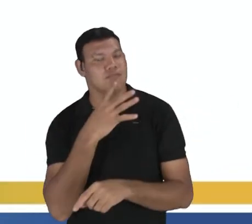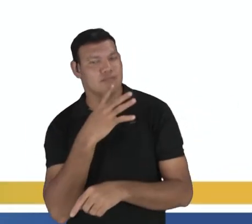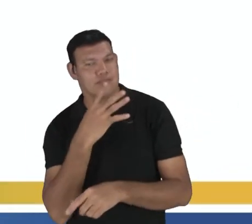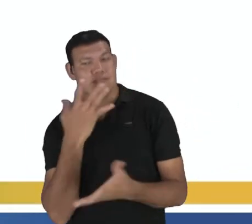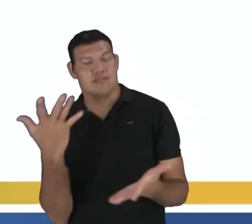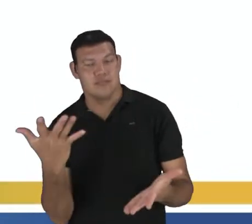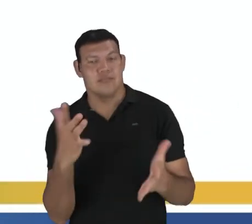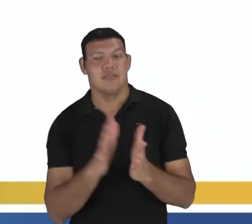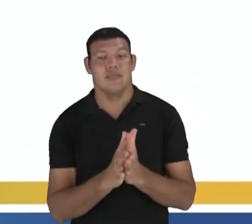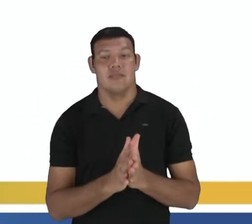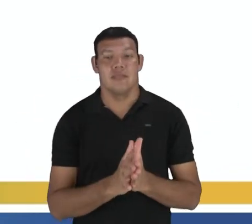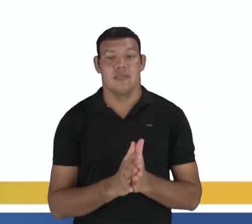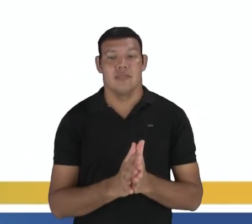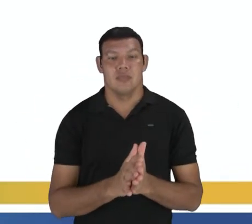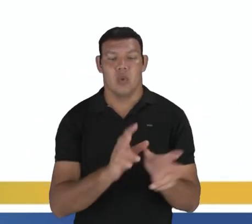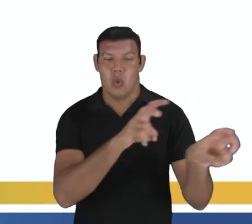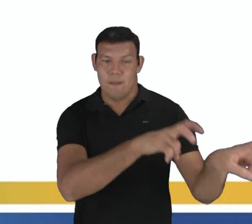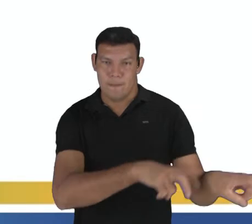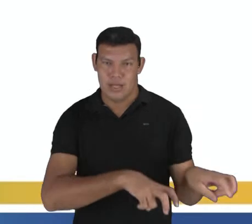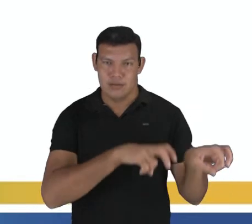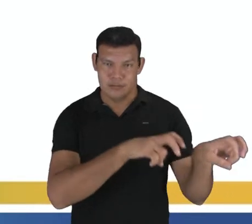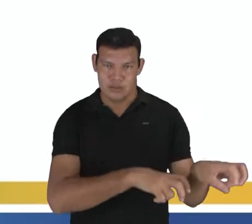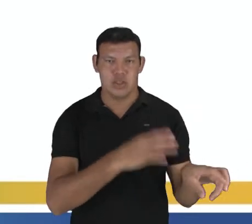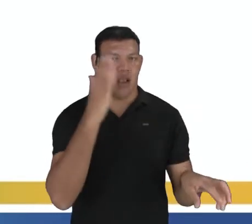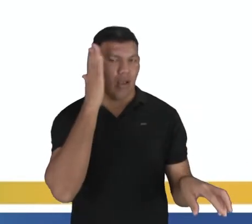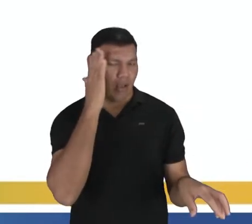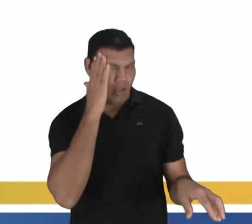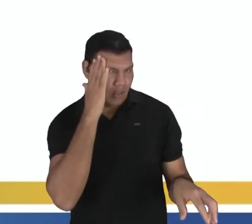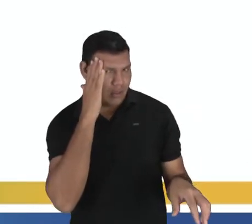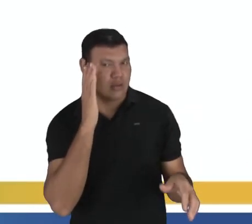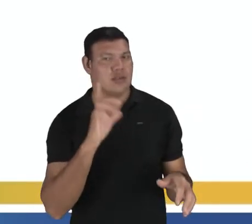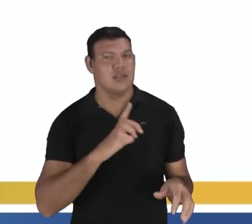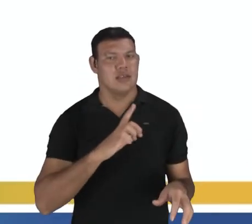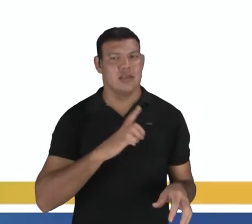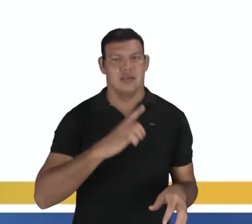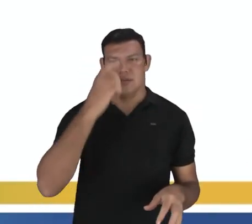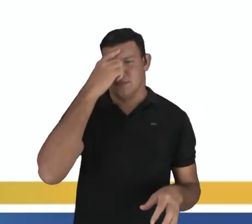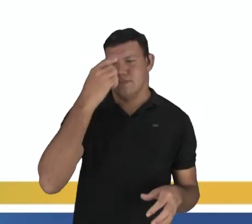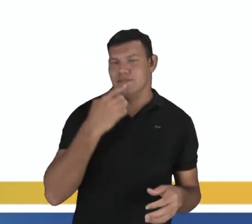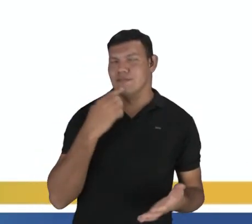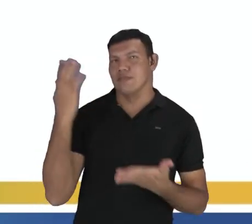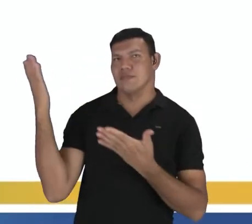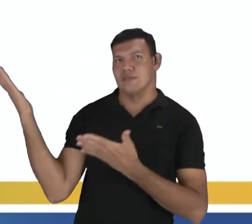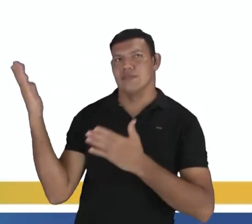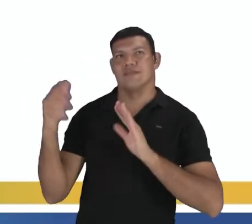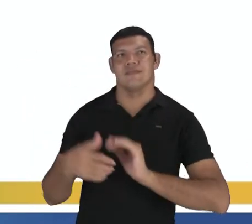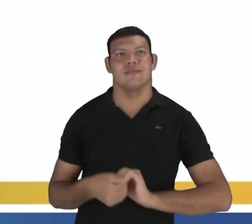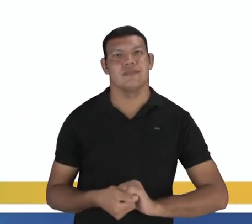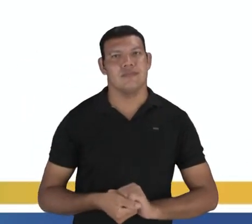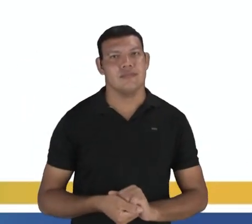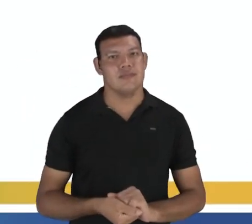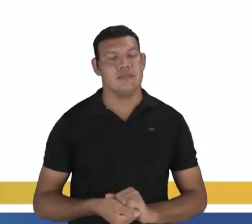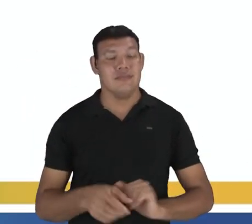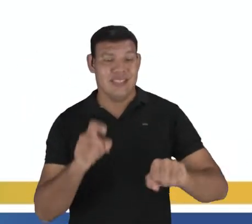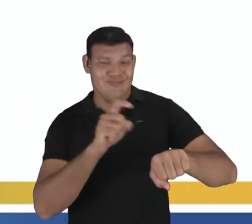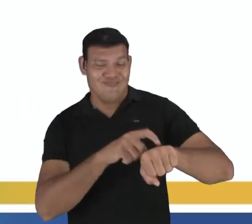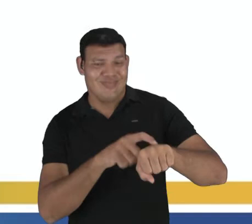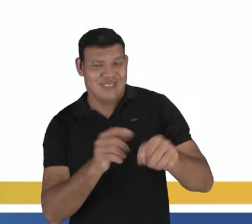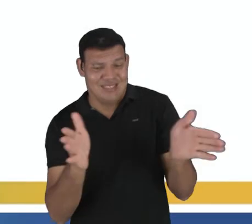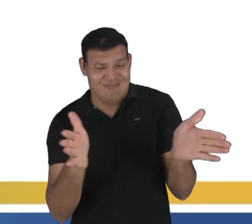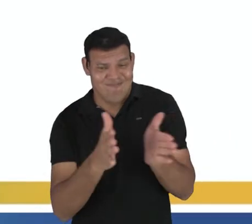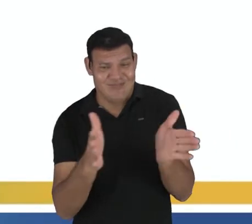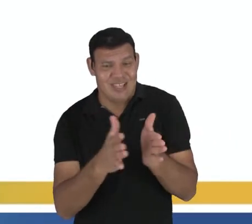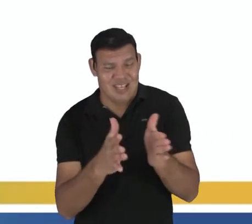conheciam, como eu disse, a agricultura, tá, pessoal? E aí a gente tem várias representações, né? Por conta do nosso tempo, a gente não